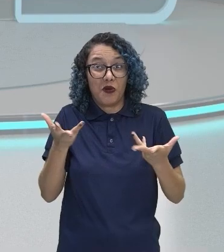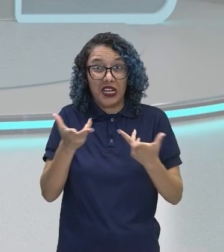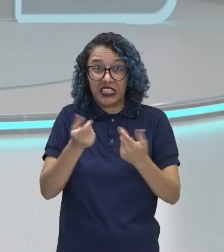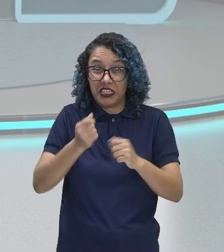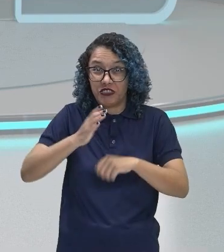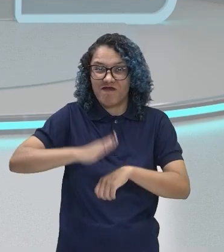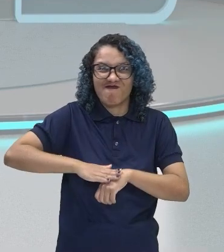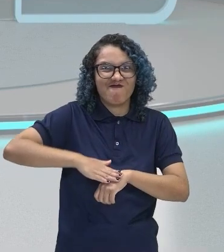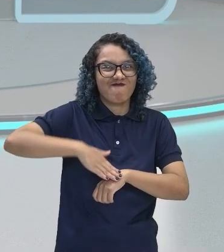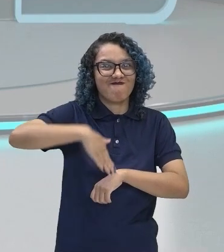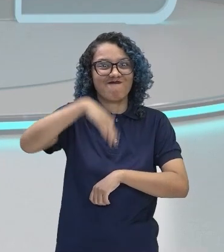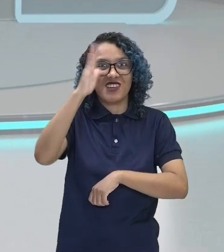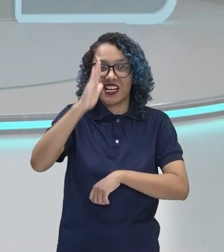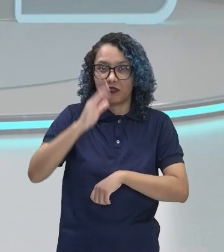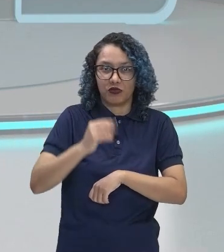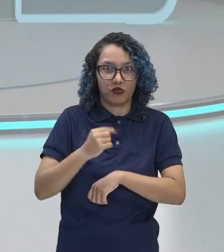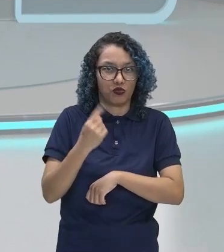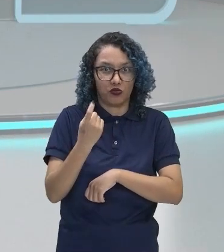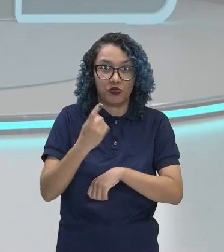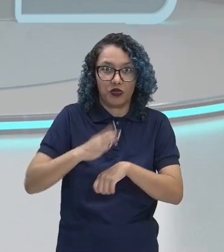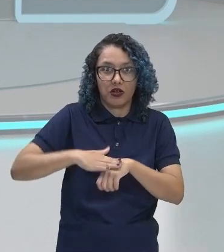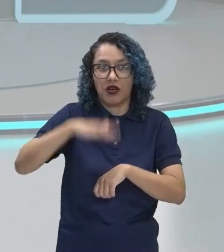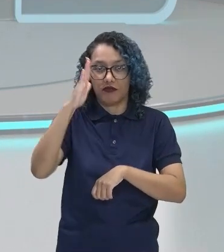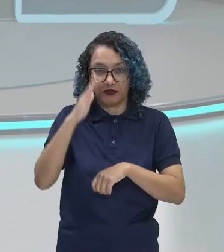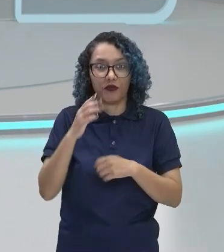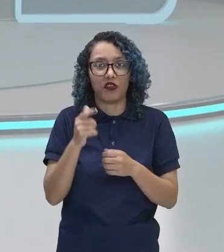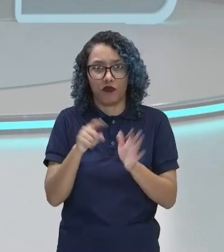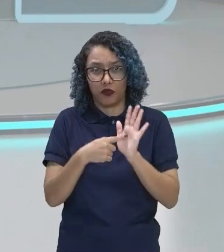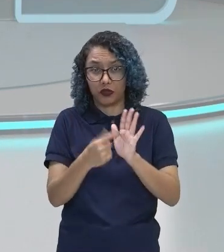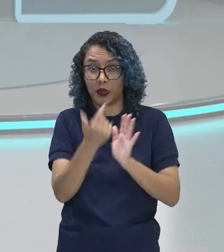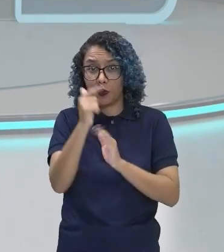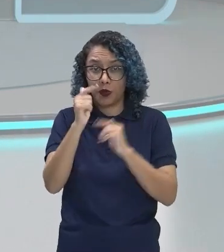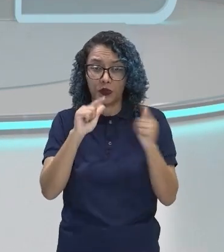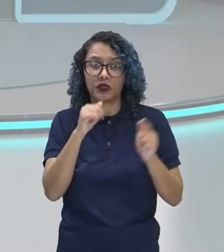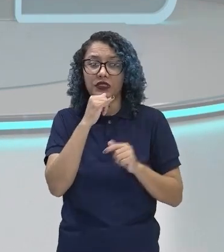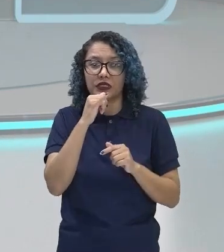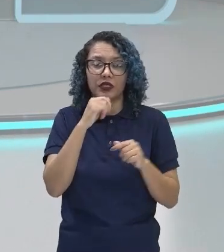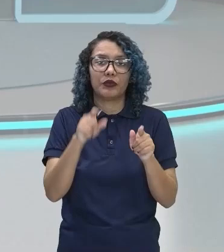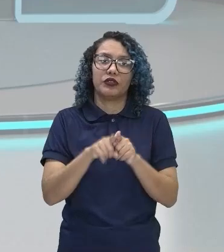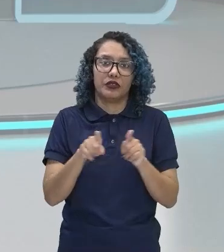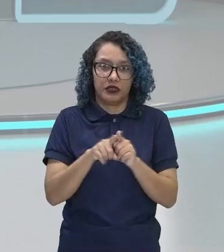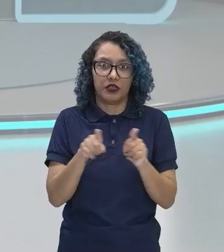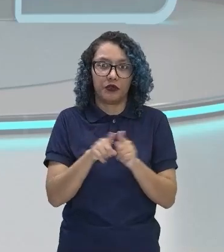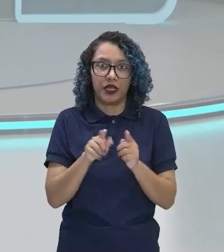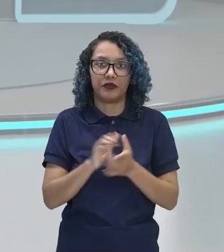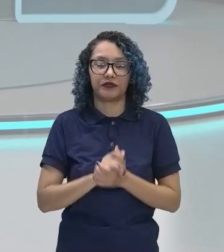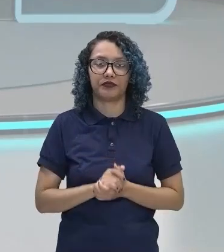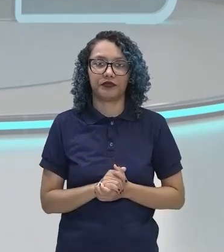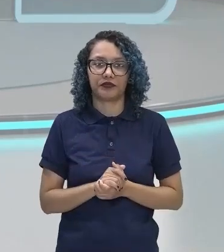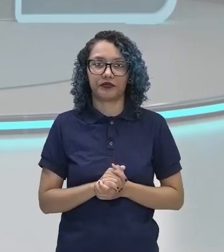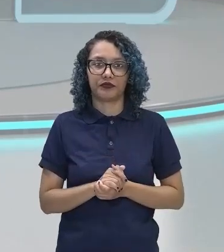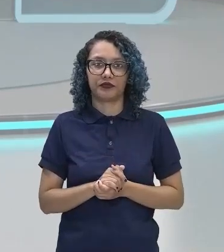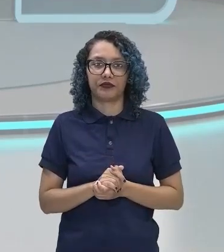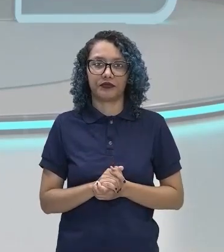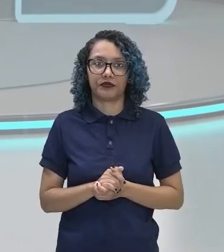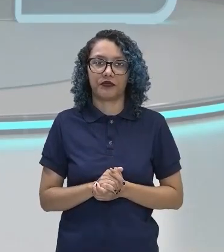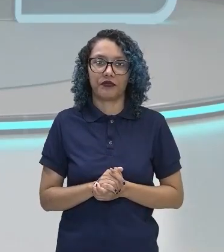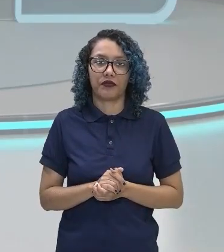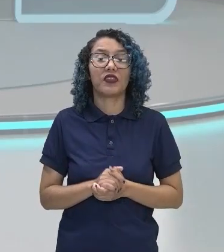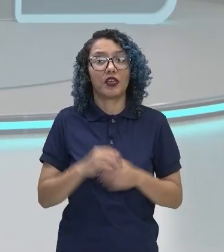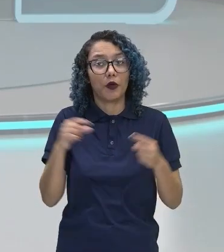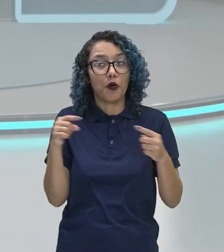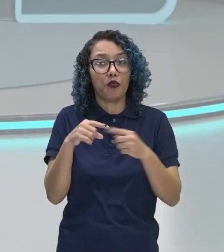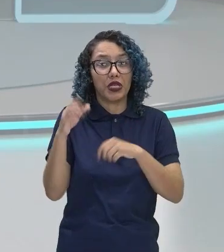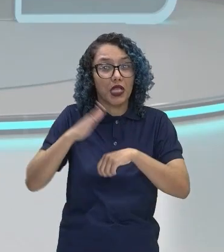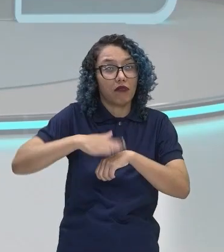para vocês na sequência, outros exemplos aí dessas situações onde indicam então a presença de um superlativo.